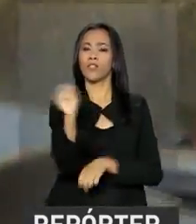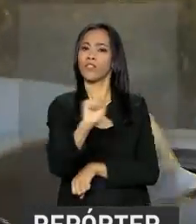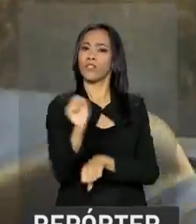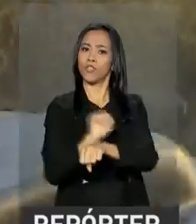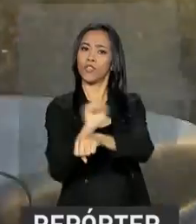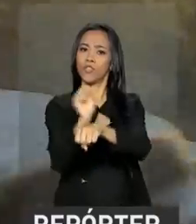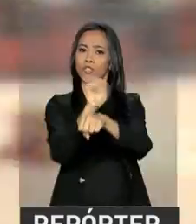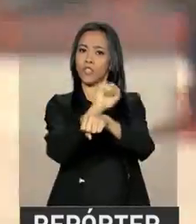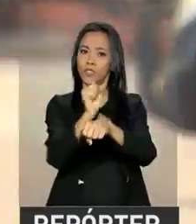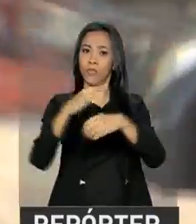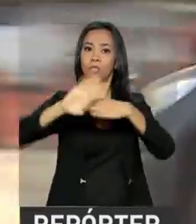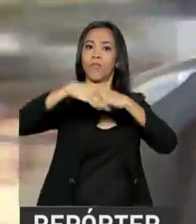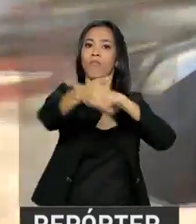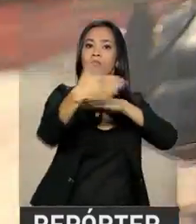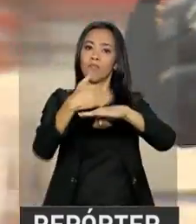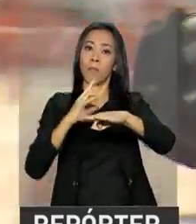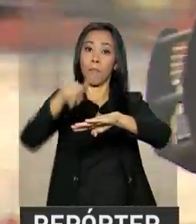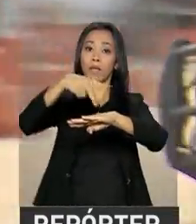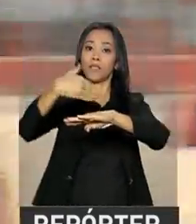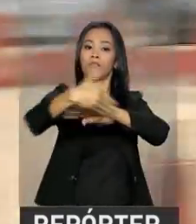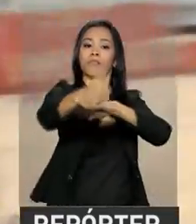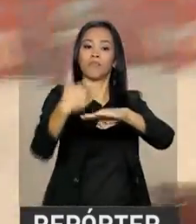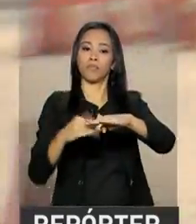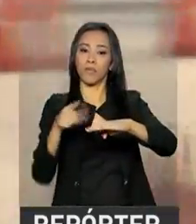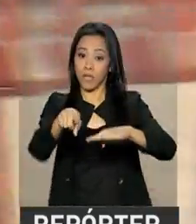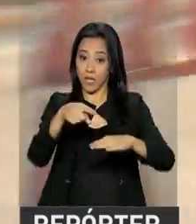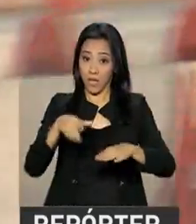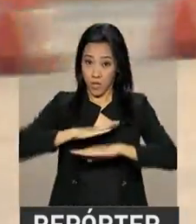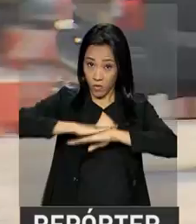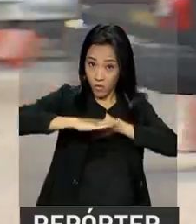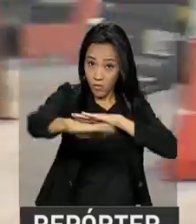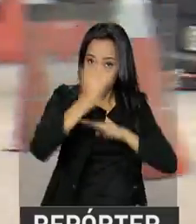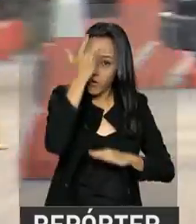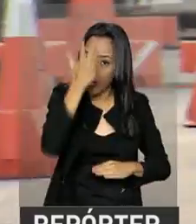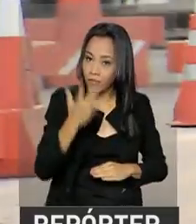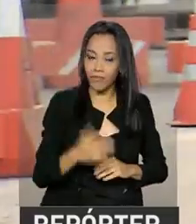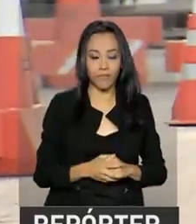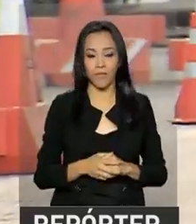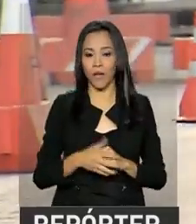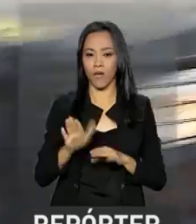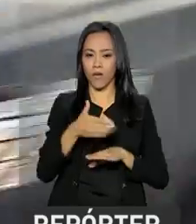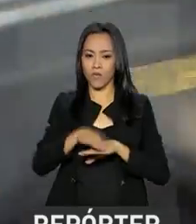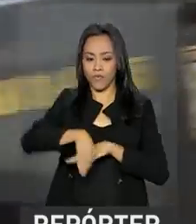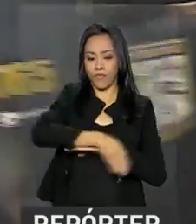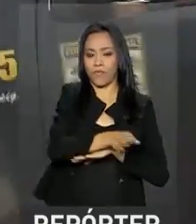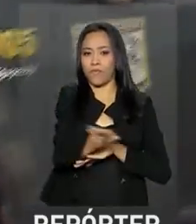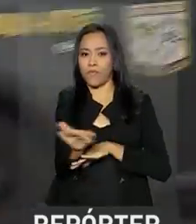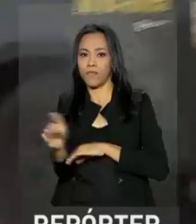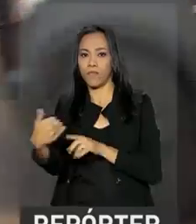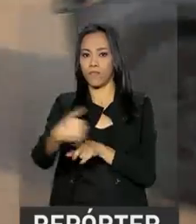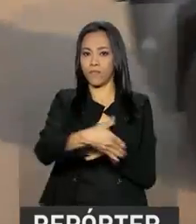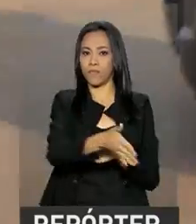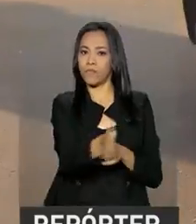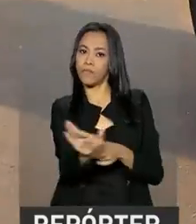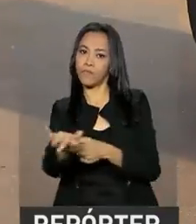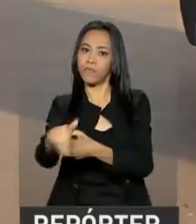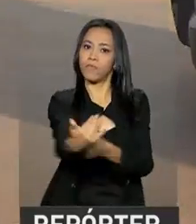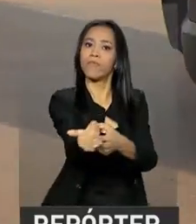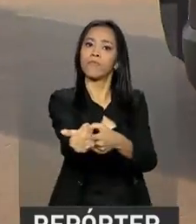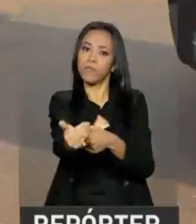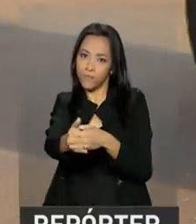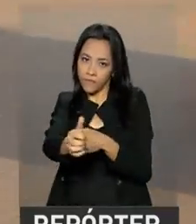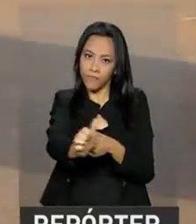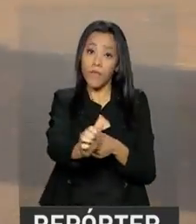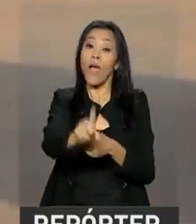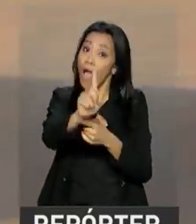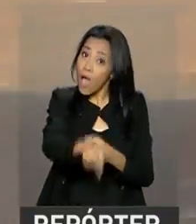missões na Fronteira no asfalto a situação não fica mais fácil curvas fechadas freadas bruscas situações que